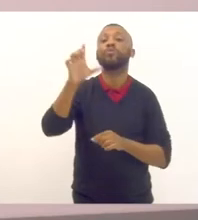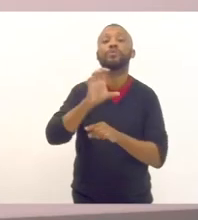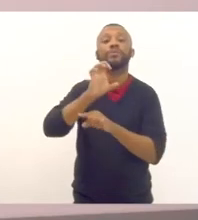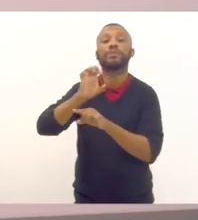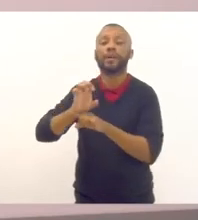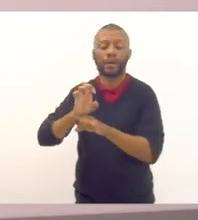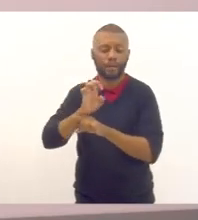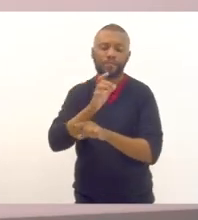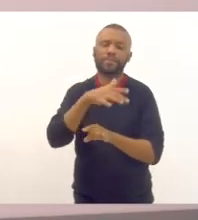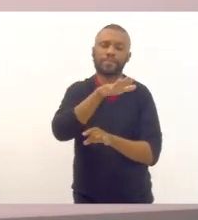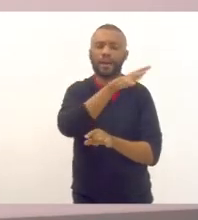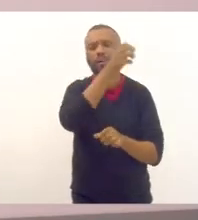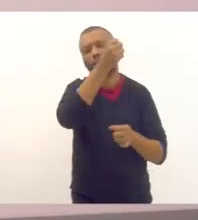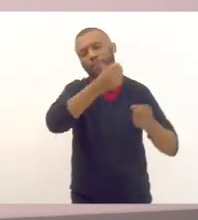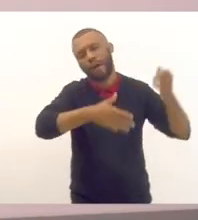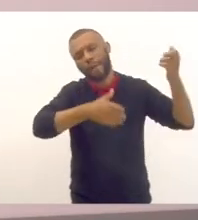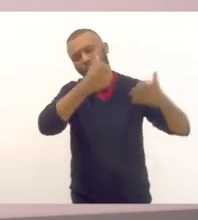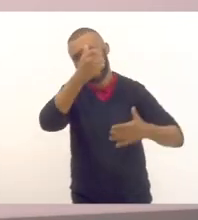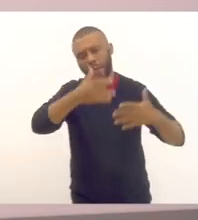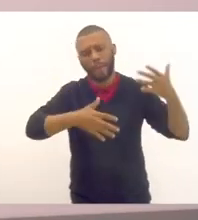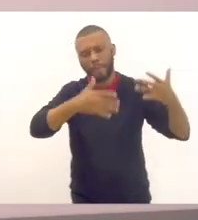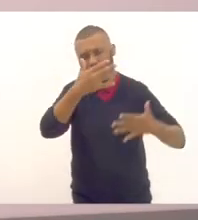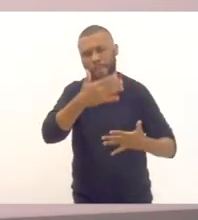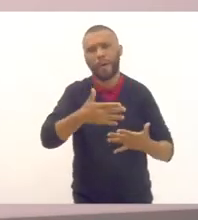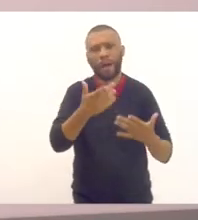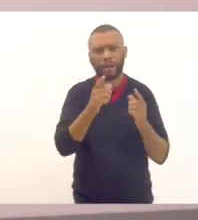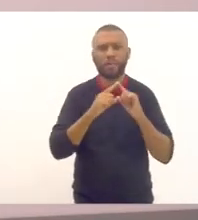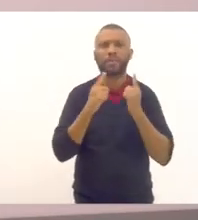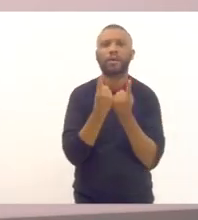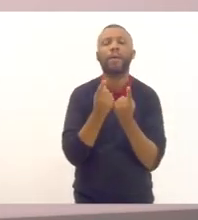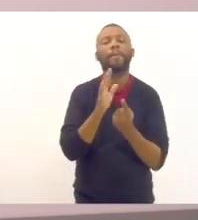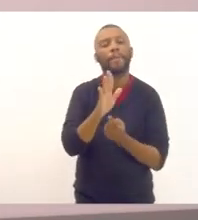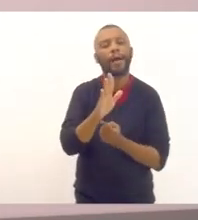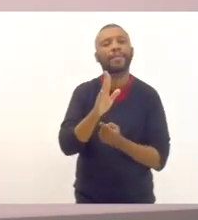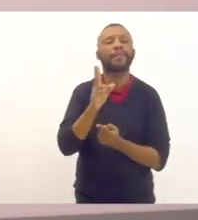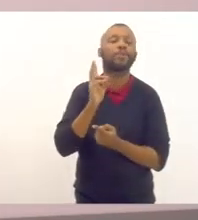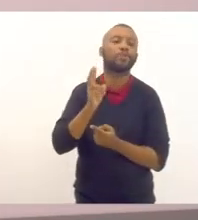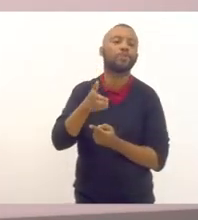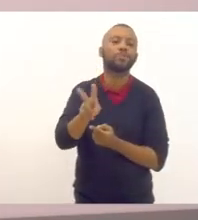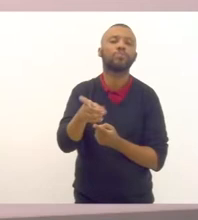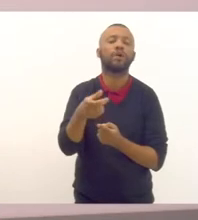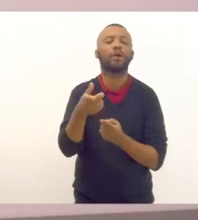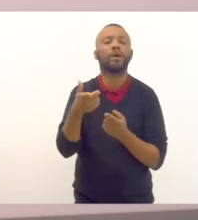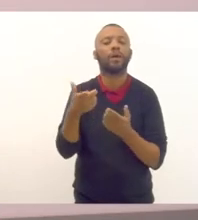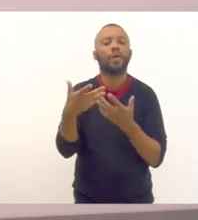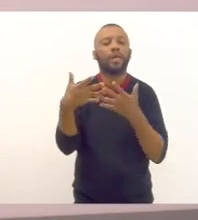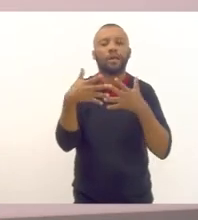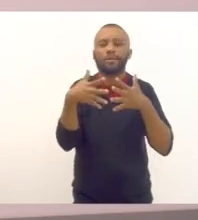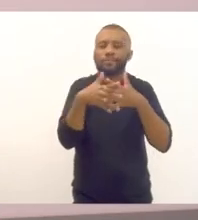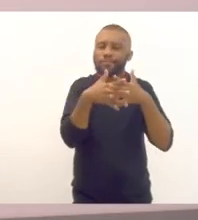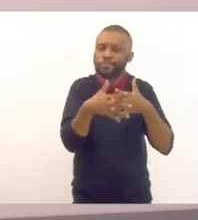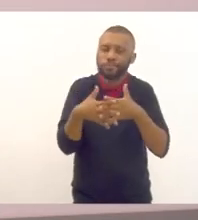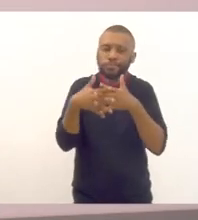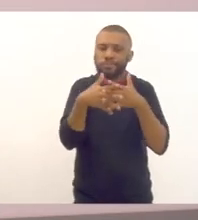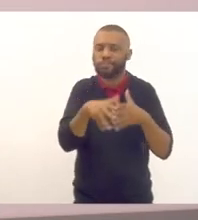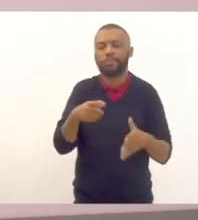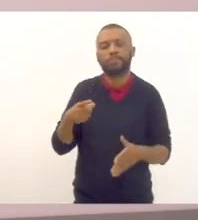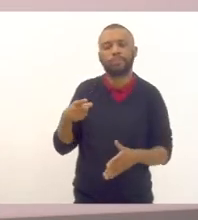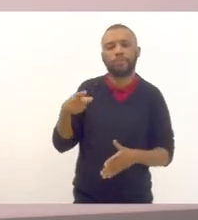os senhores já ouviram aqui. Só que eles estão rodando aqui no Rio de Janeiro, gastando o nosso